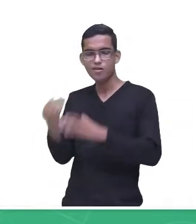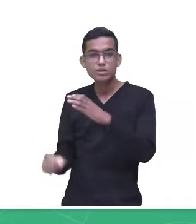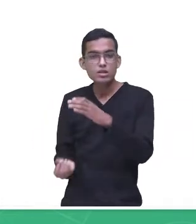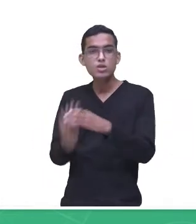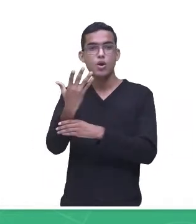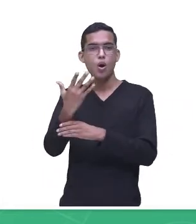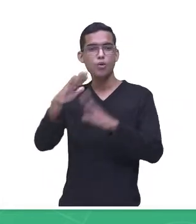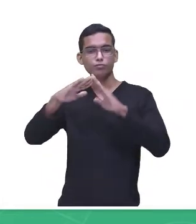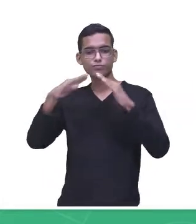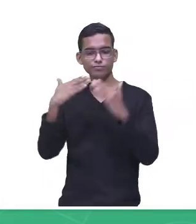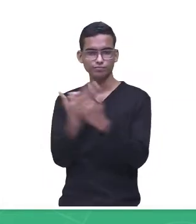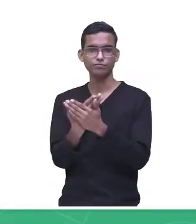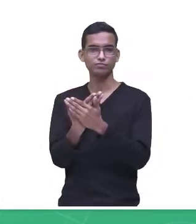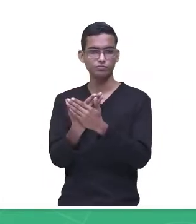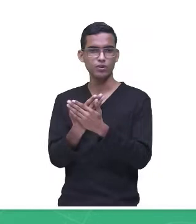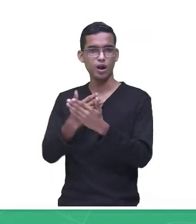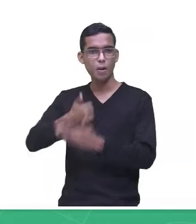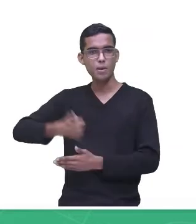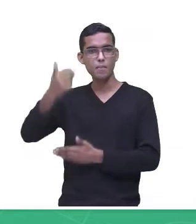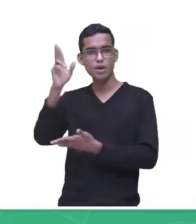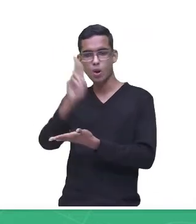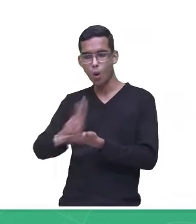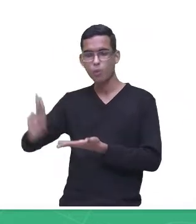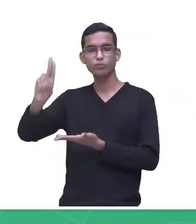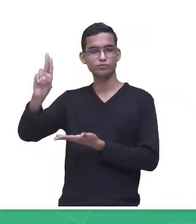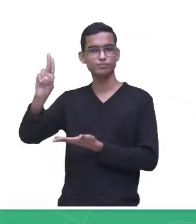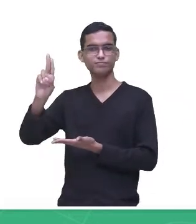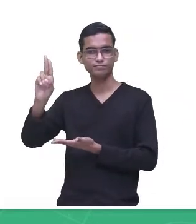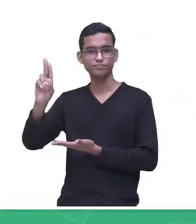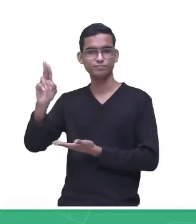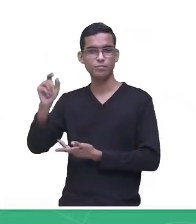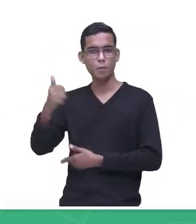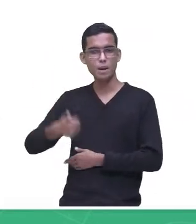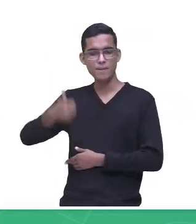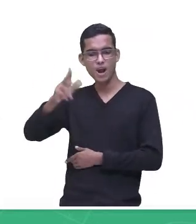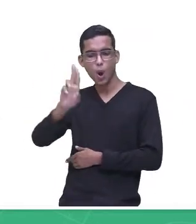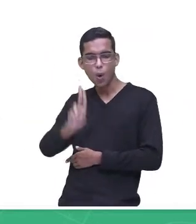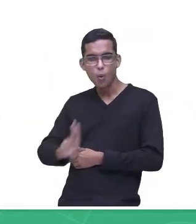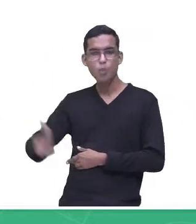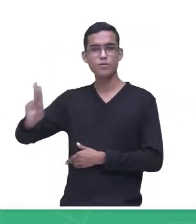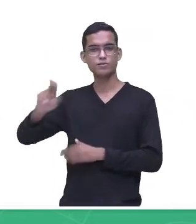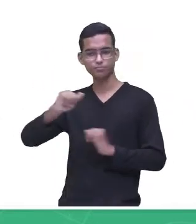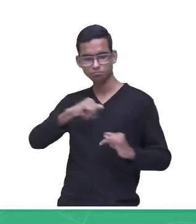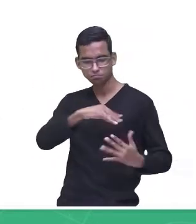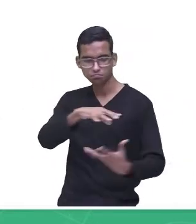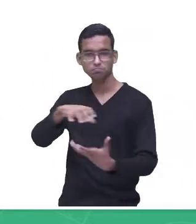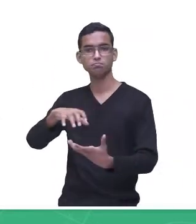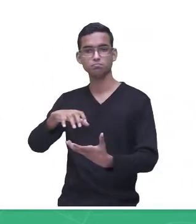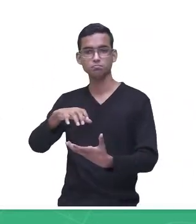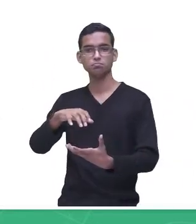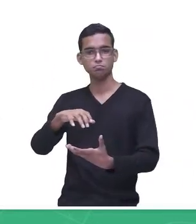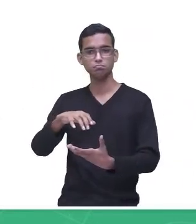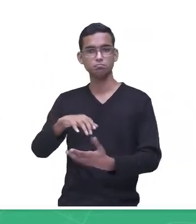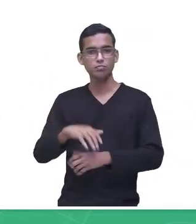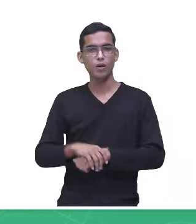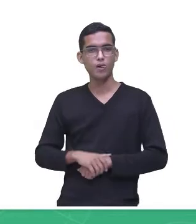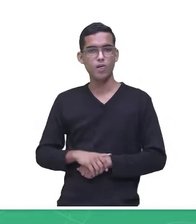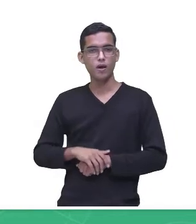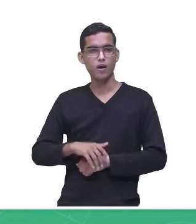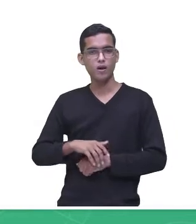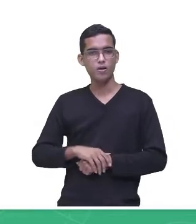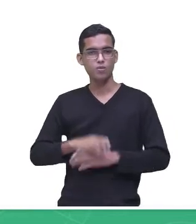primeira universidade da história, a Academia de Platão ou a Academia de Atenas. Foi fundada por volta do